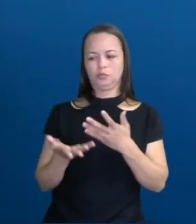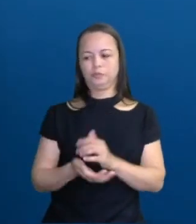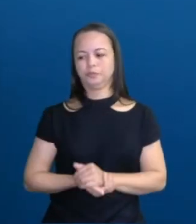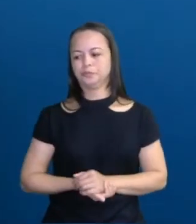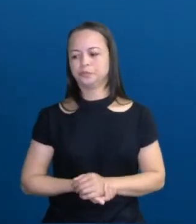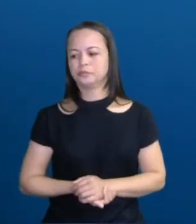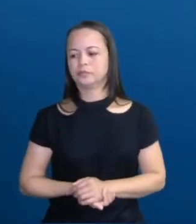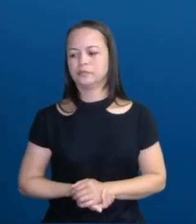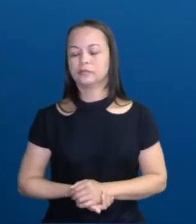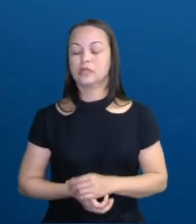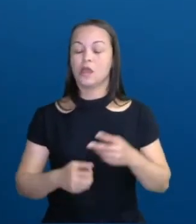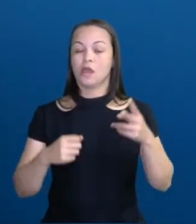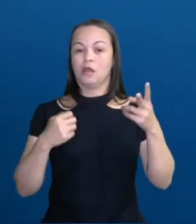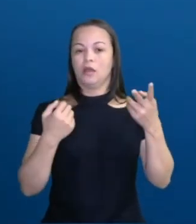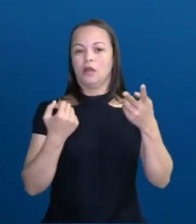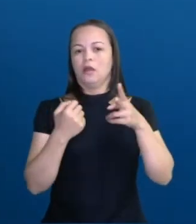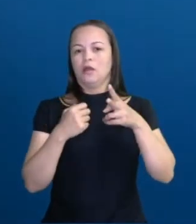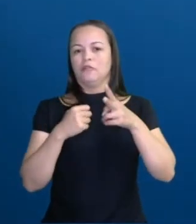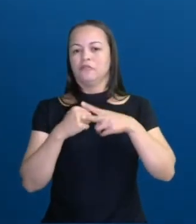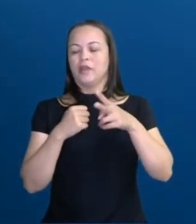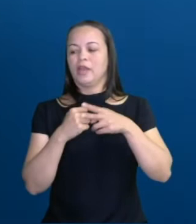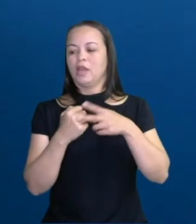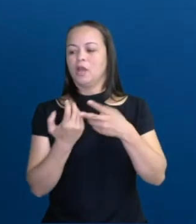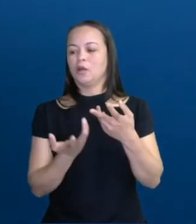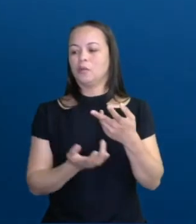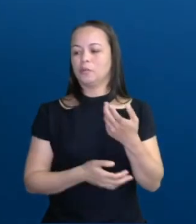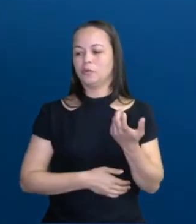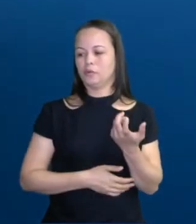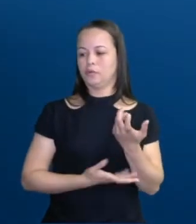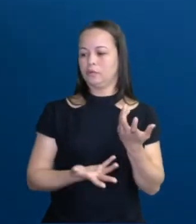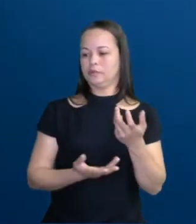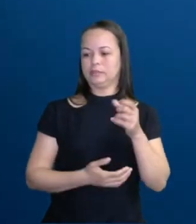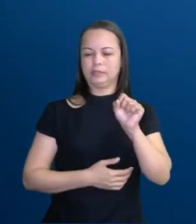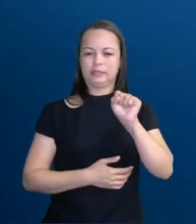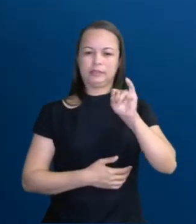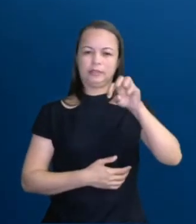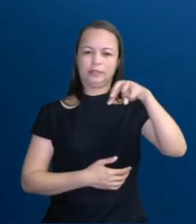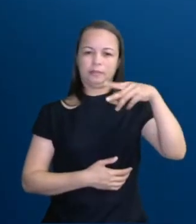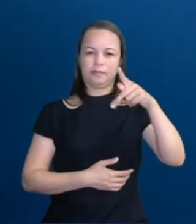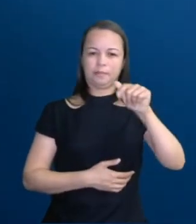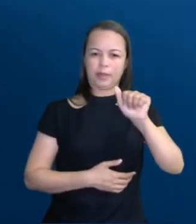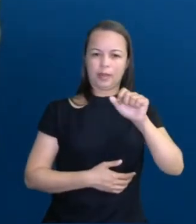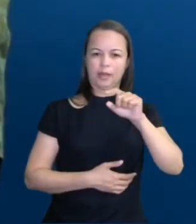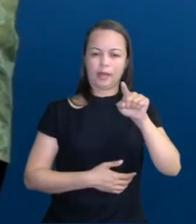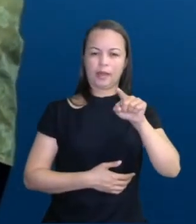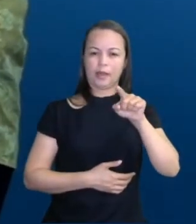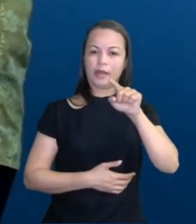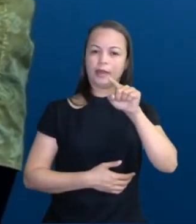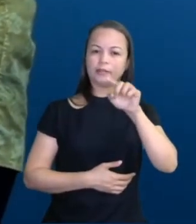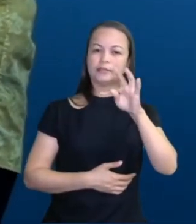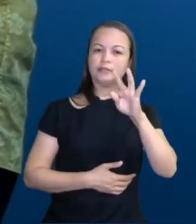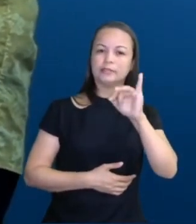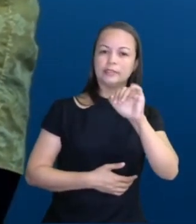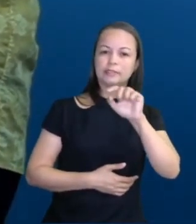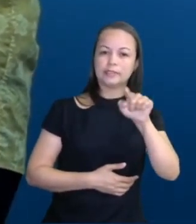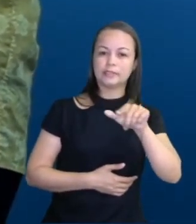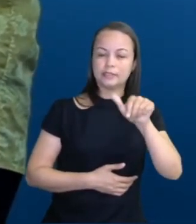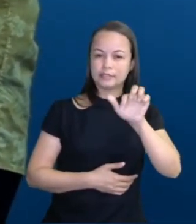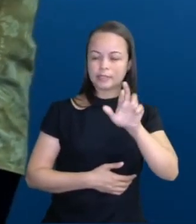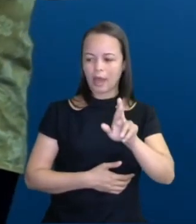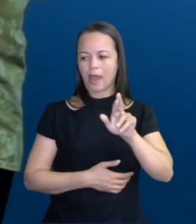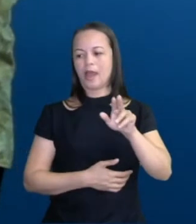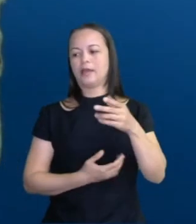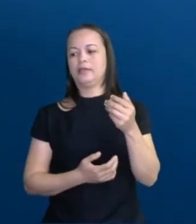o verbo verbos simpatizar e antipatizar esses verbos são transitivos